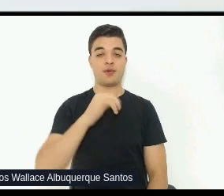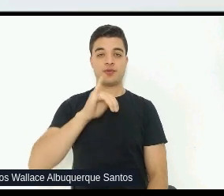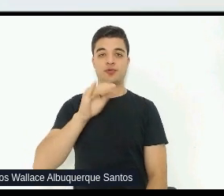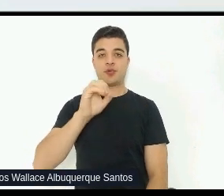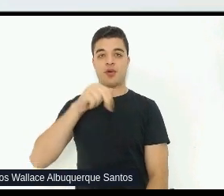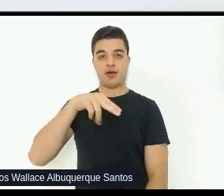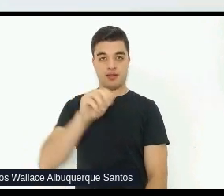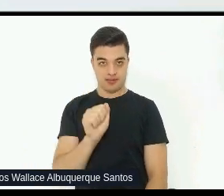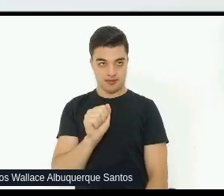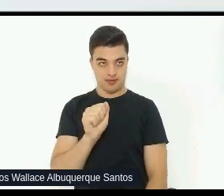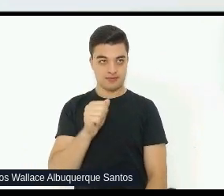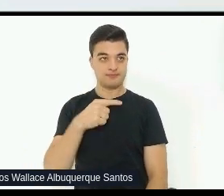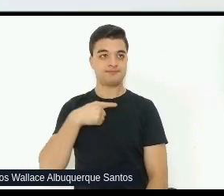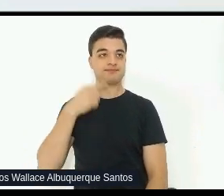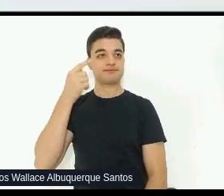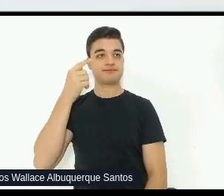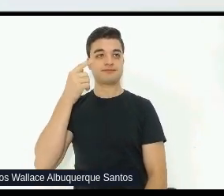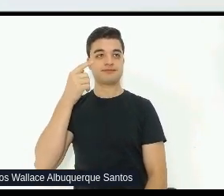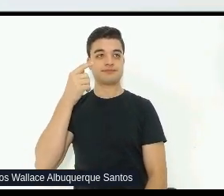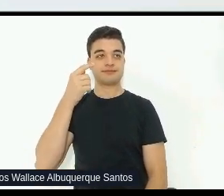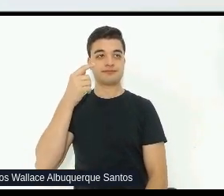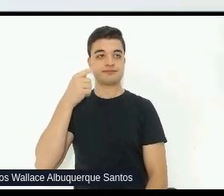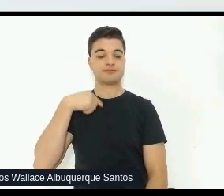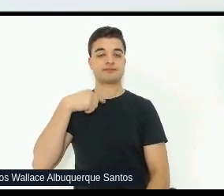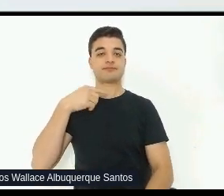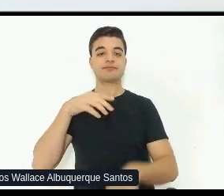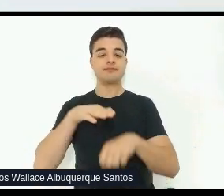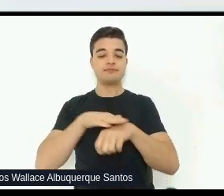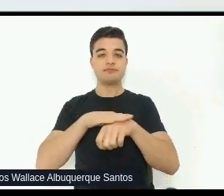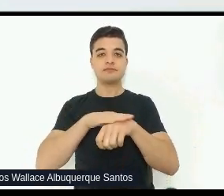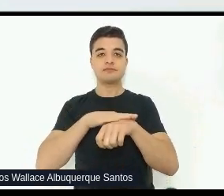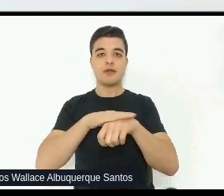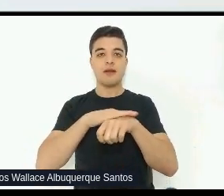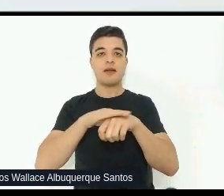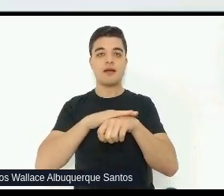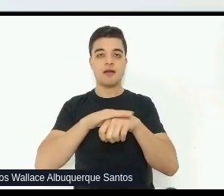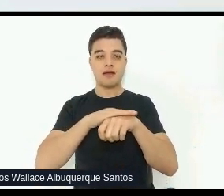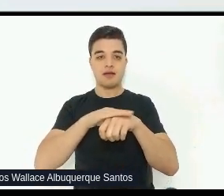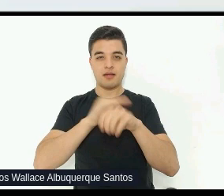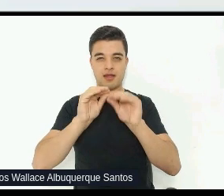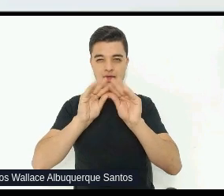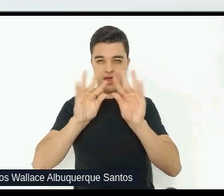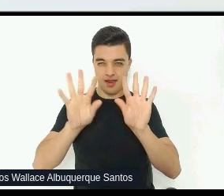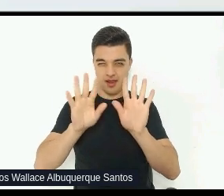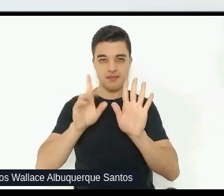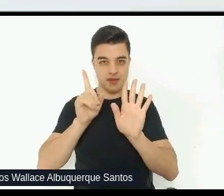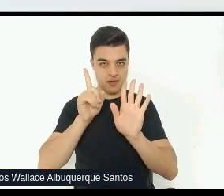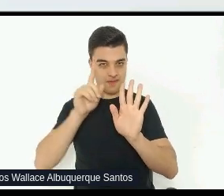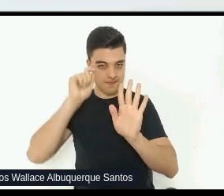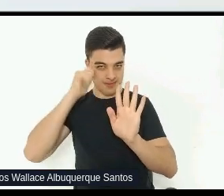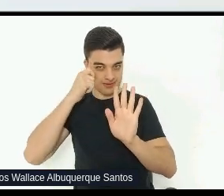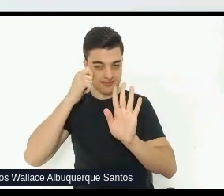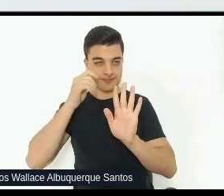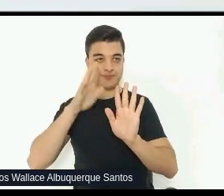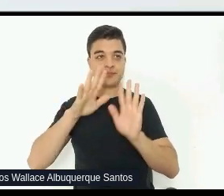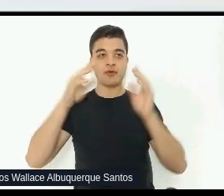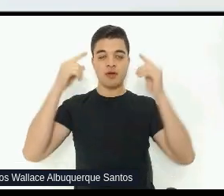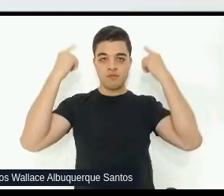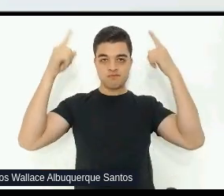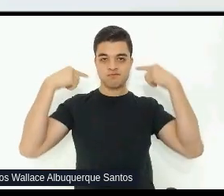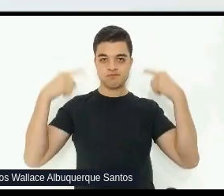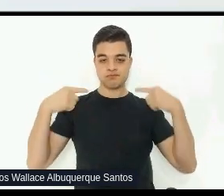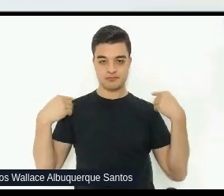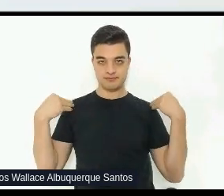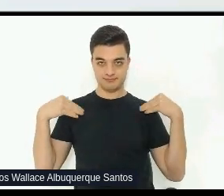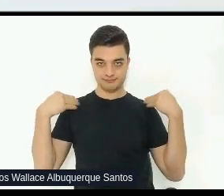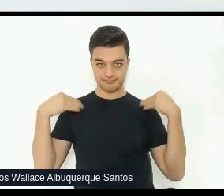mulher negra de cabelo, sou uma mulher negra de pele clara, eu tenho os cabelos um pouquinho abaixo dos ombros encaracolados, cabelos